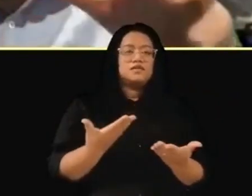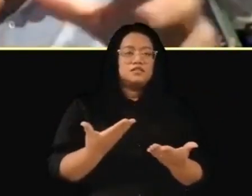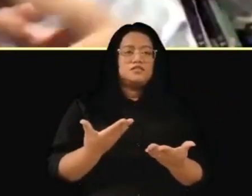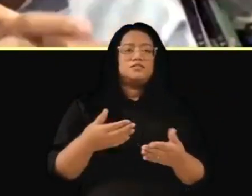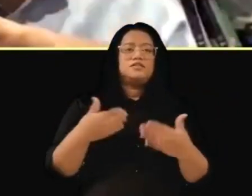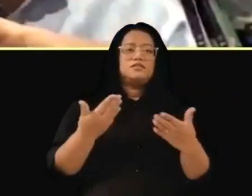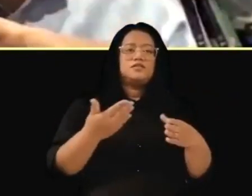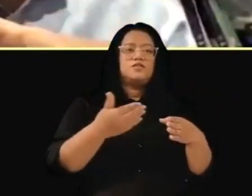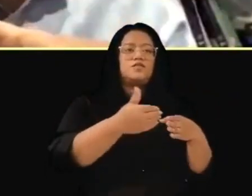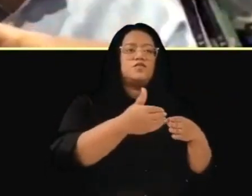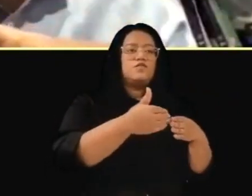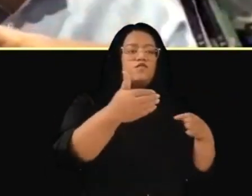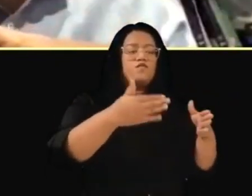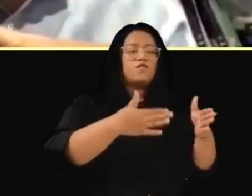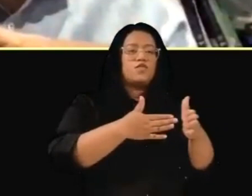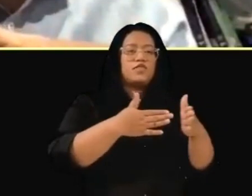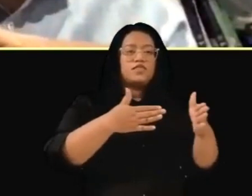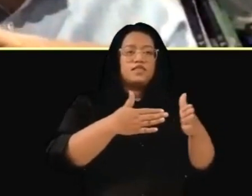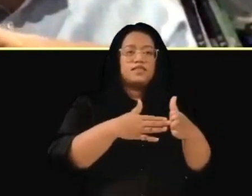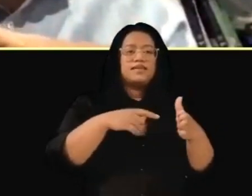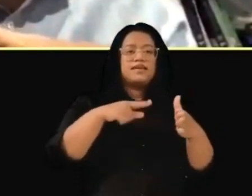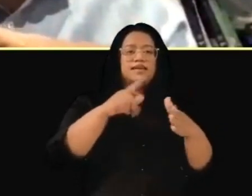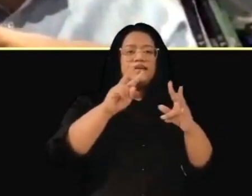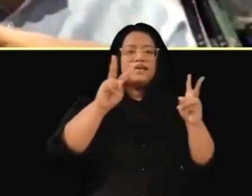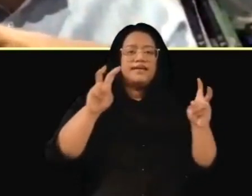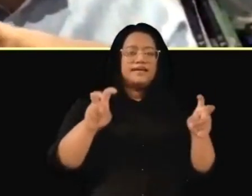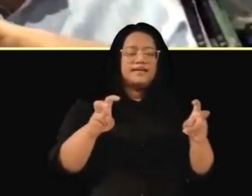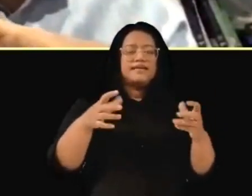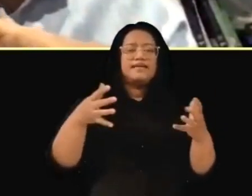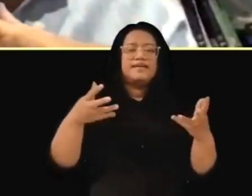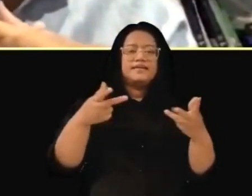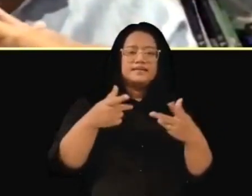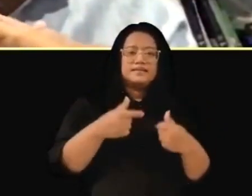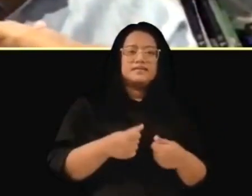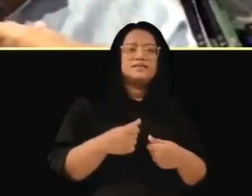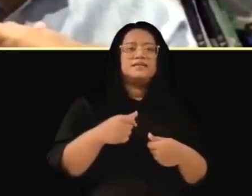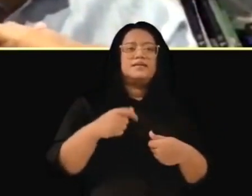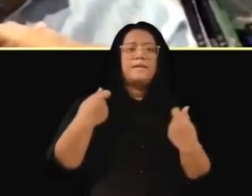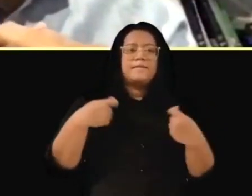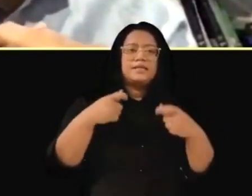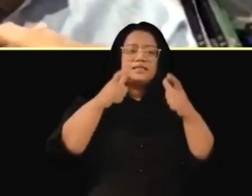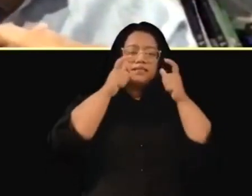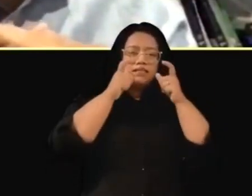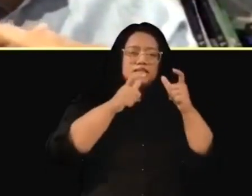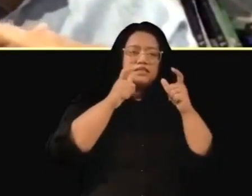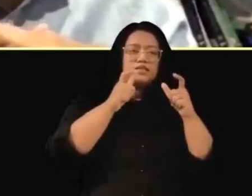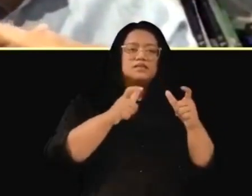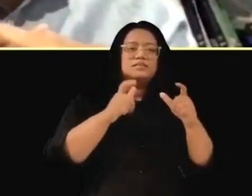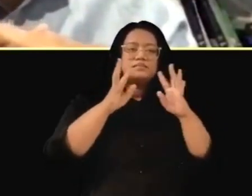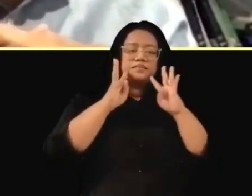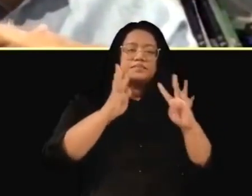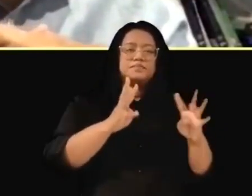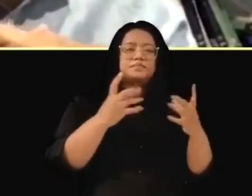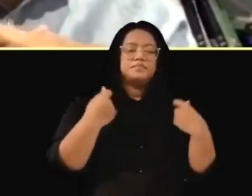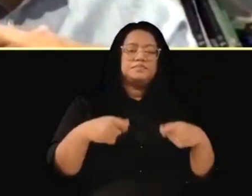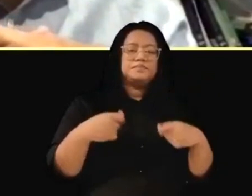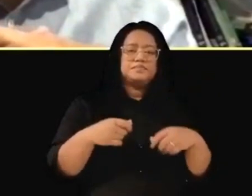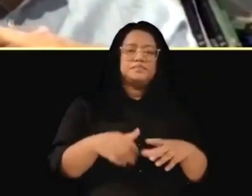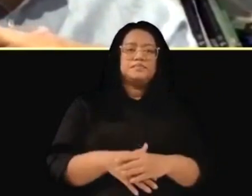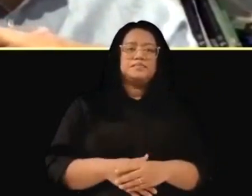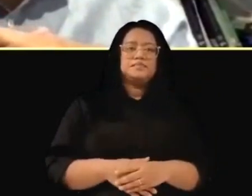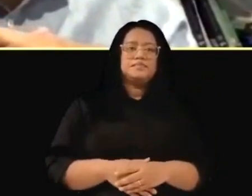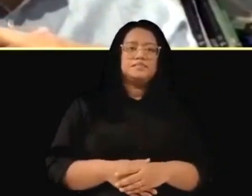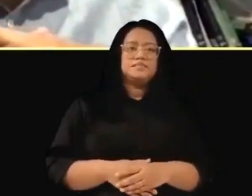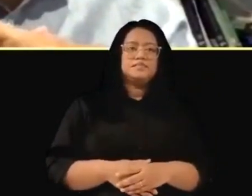um tema tão extraordinário, né, tão rico e que merece, sem dúvida, que nós nos debrucemos mais. Eu diria